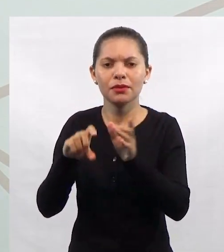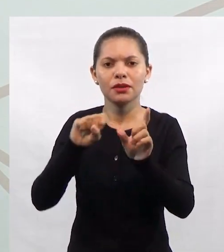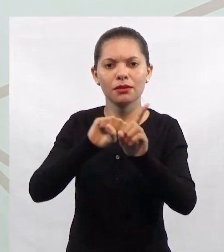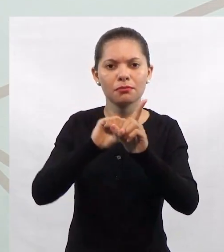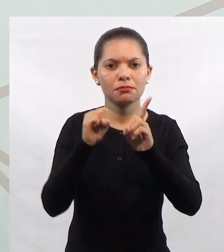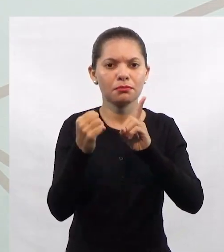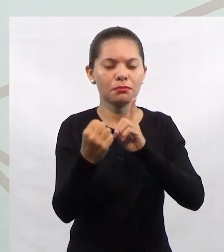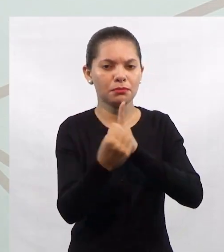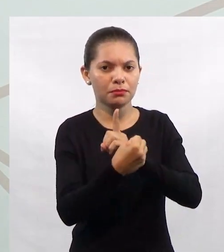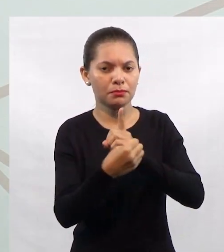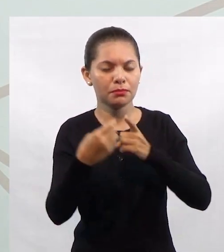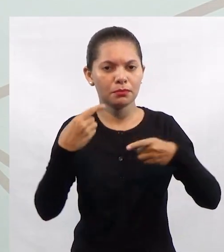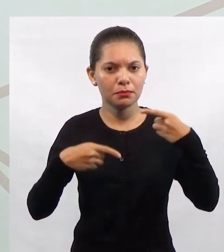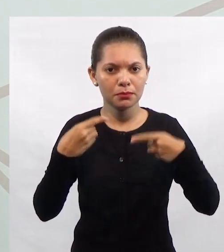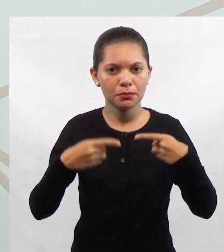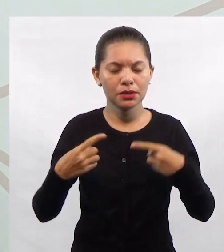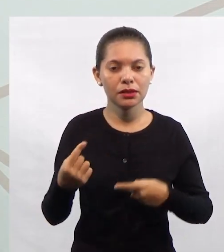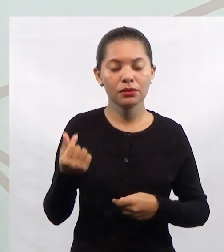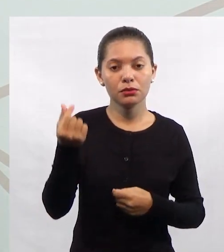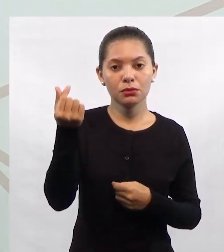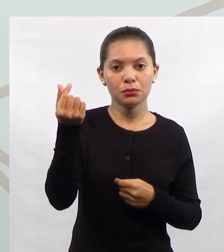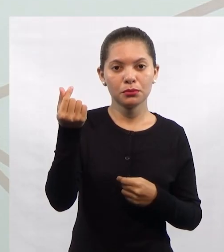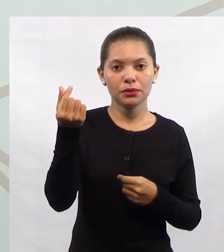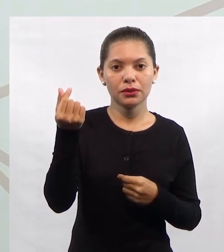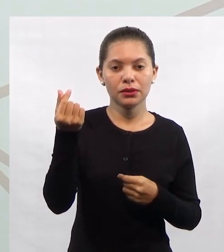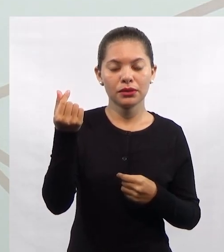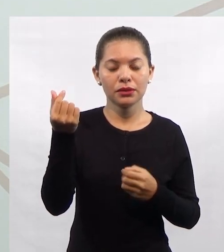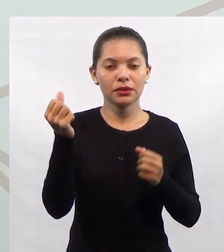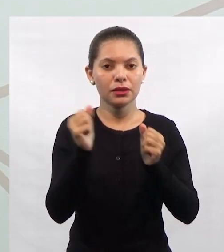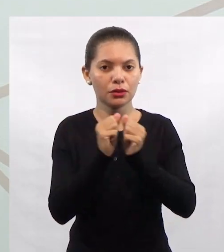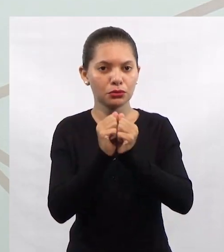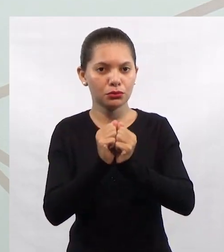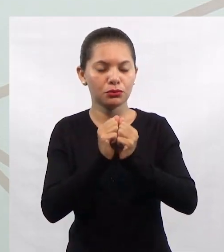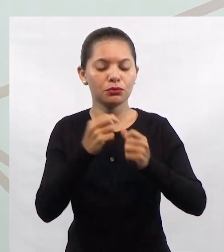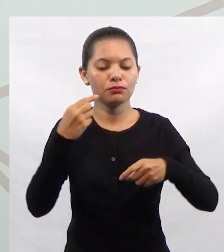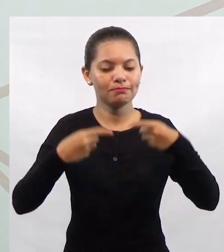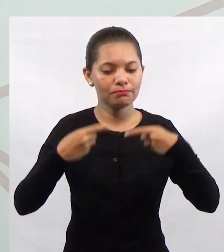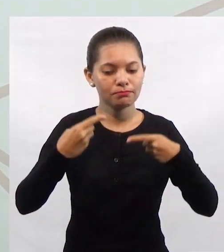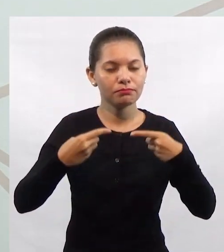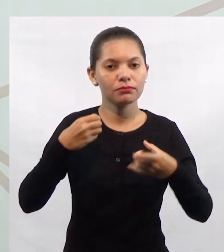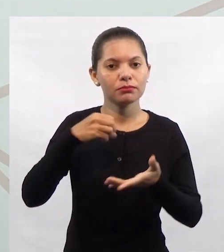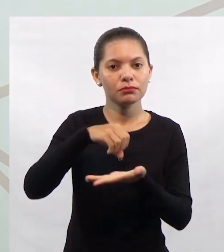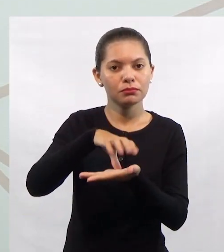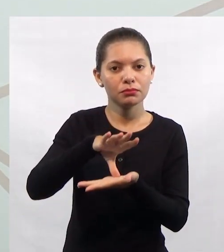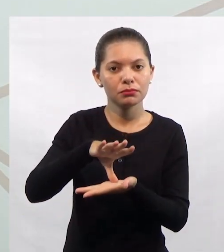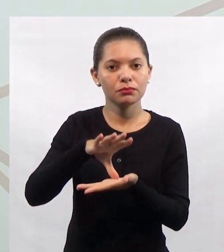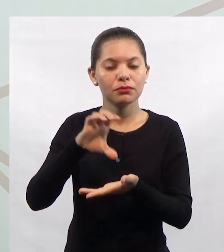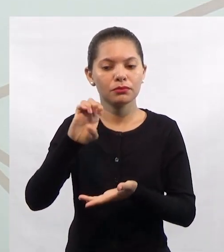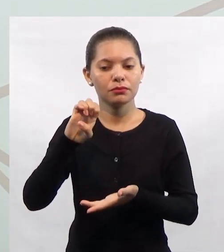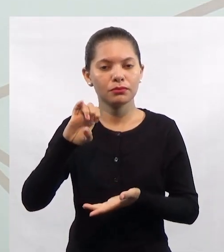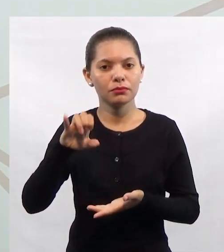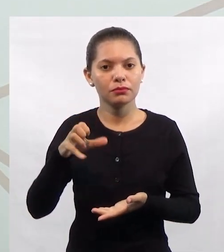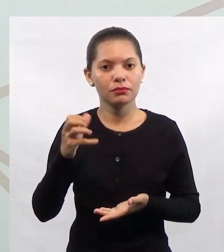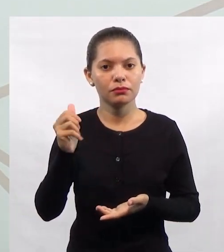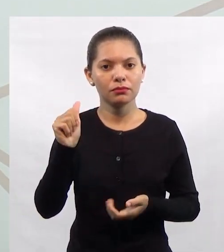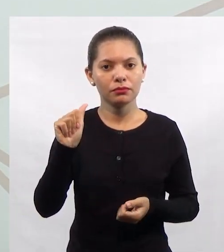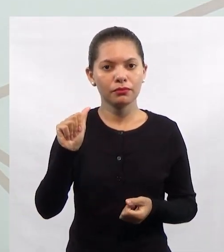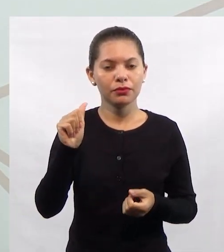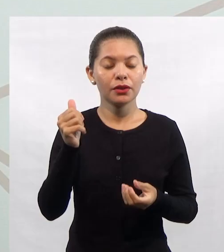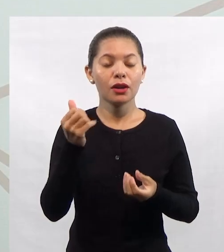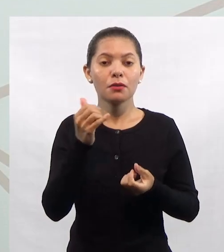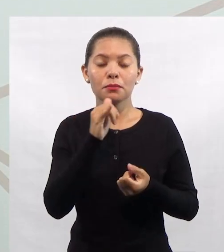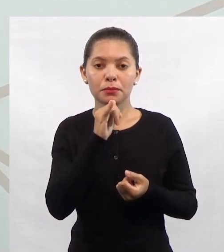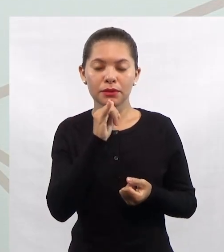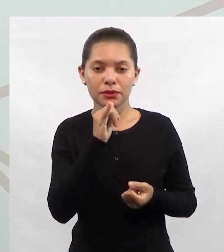sociais, econômicas e políticas que envolvem a discussão e a oferta da educação de jovens e adultos. Dentre elas,